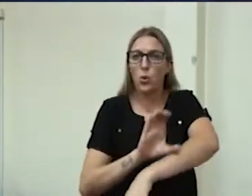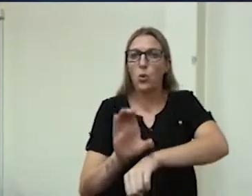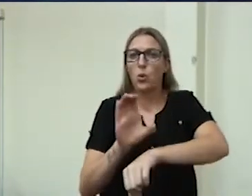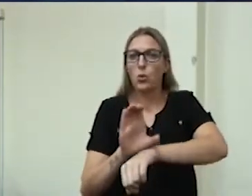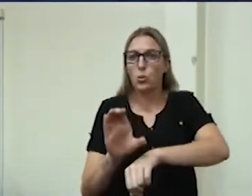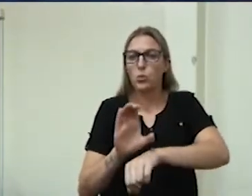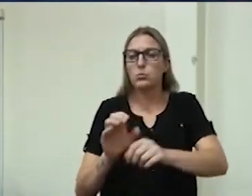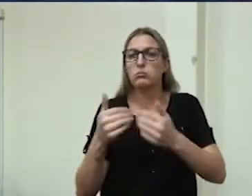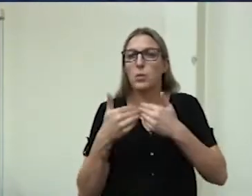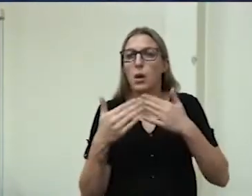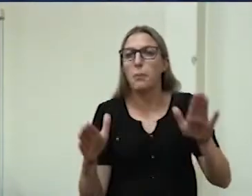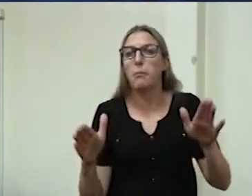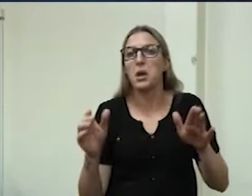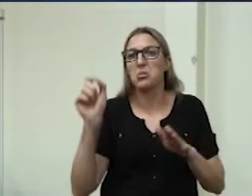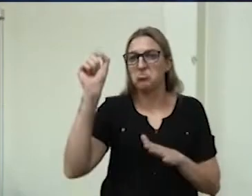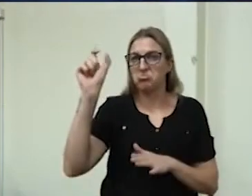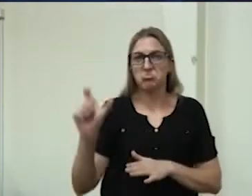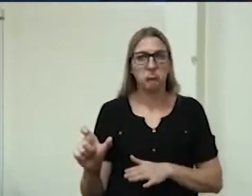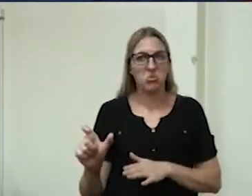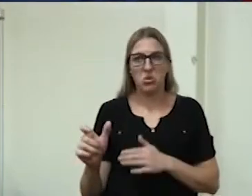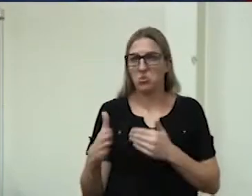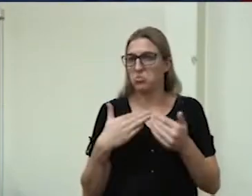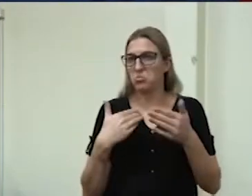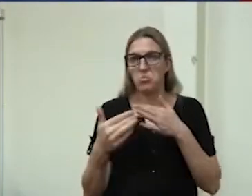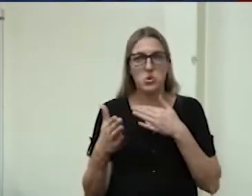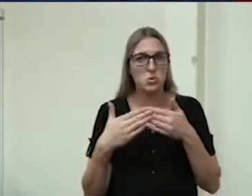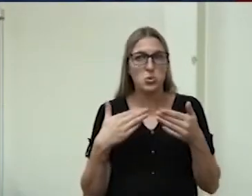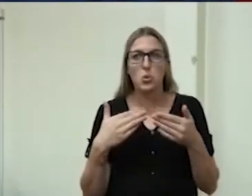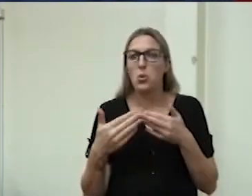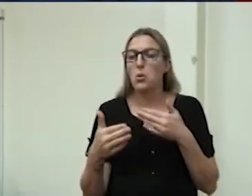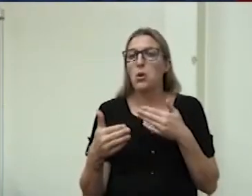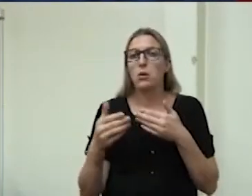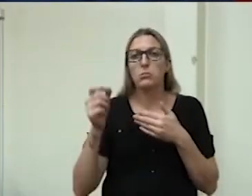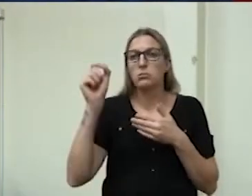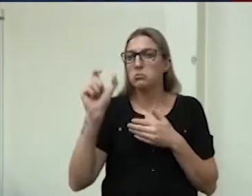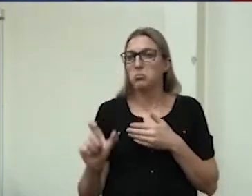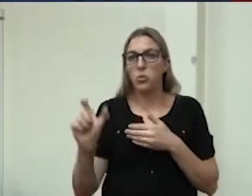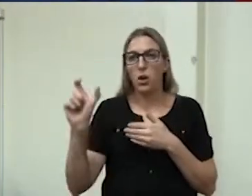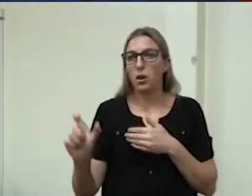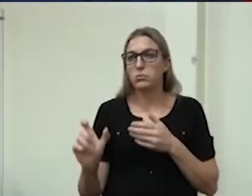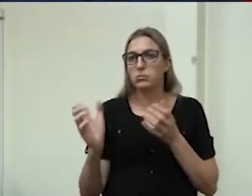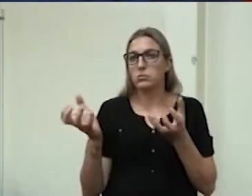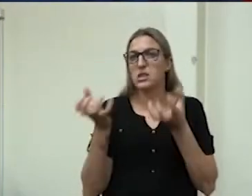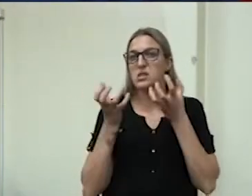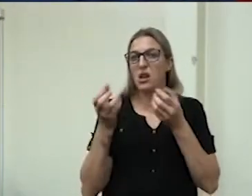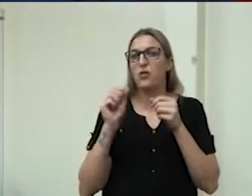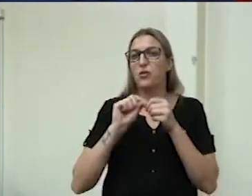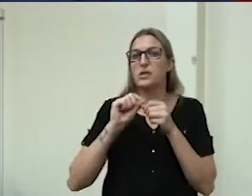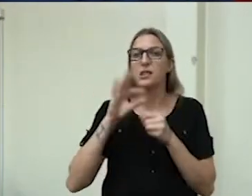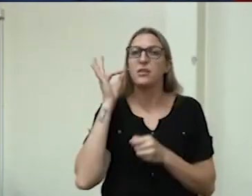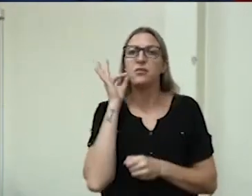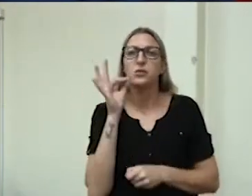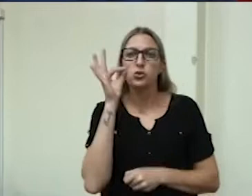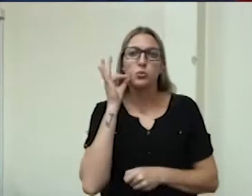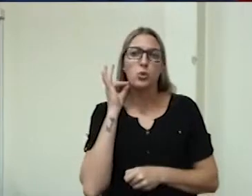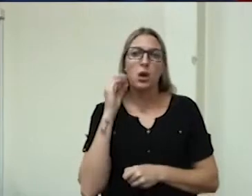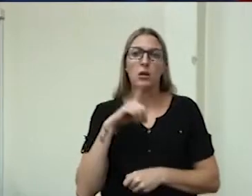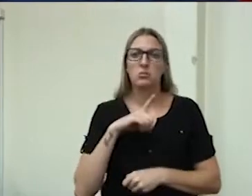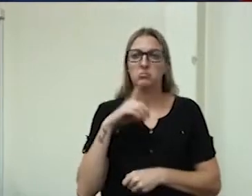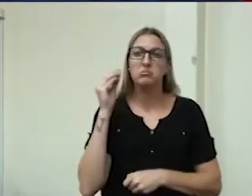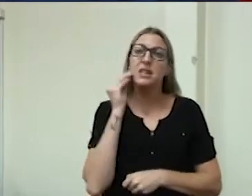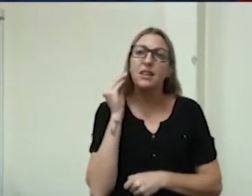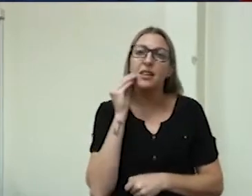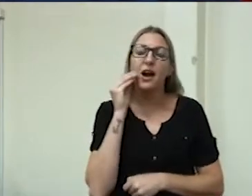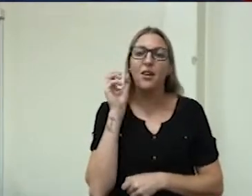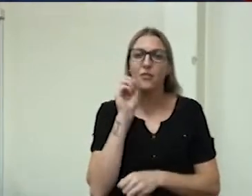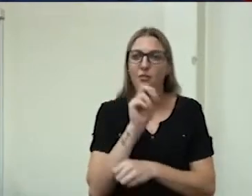né, vestibular e tentar uma vaga no curso de medicina. Então, quanto é importante este curso de medicina,